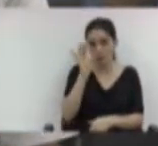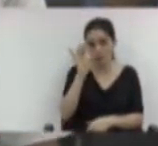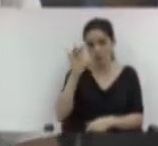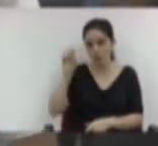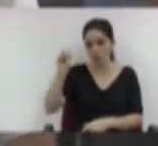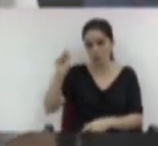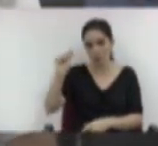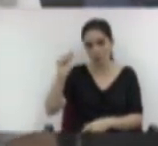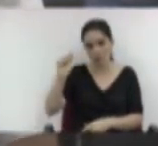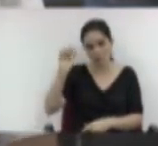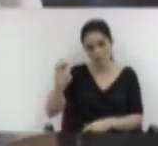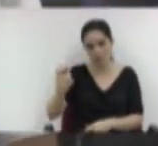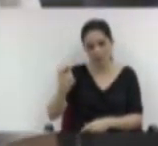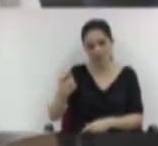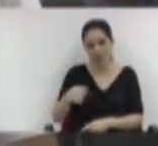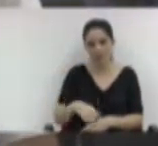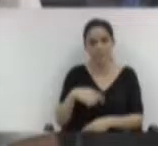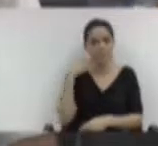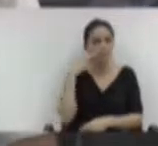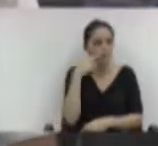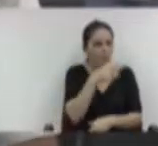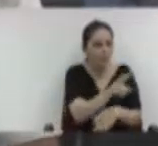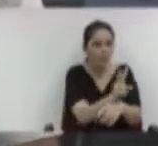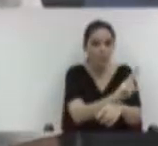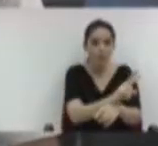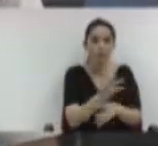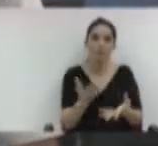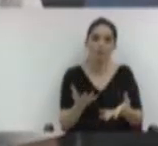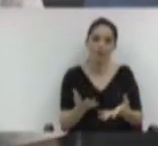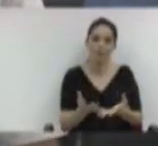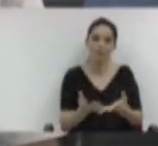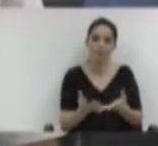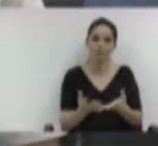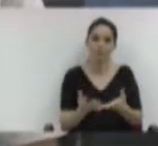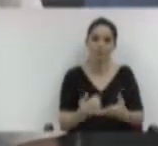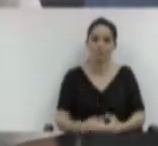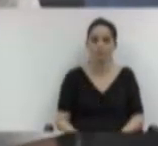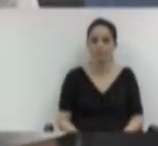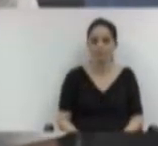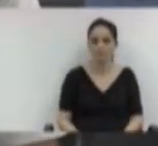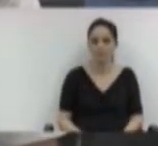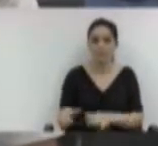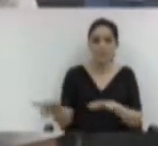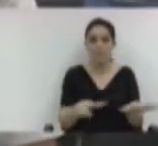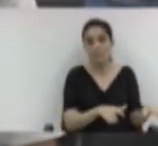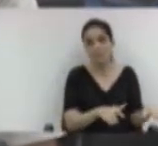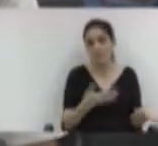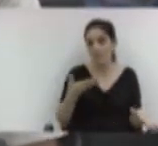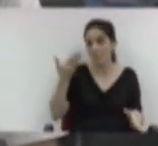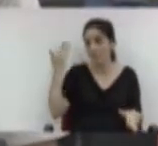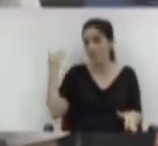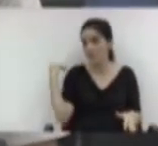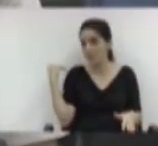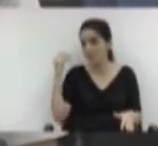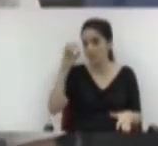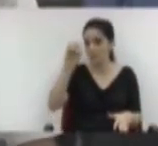semana passada, senhor presidente, o senhor disse que o senhor Osmar da Silva ia usar a tribuna para explicar a respeito do piscinão,